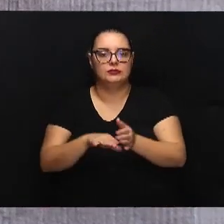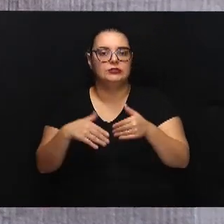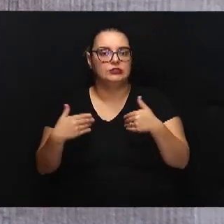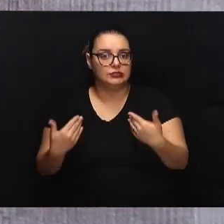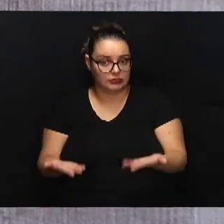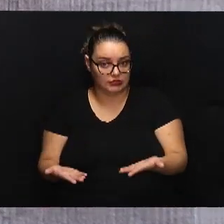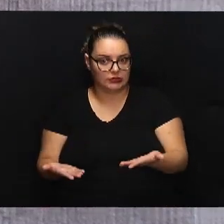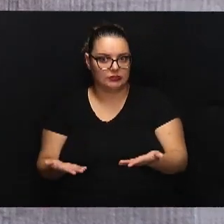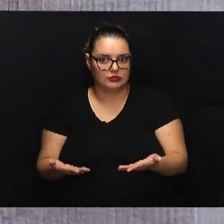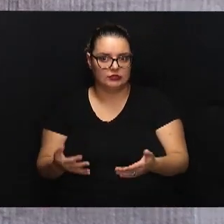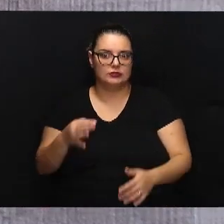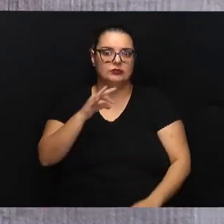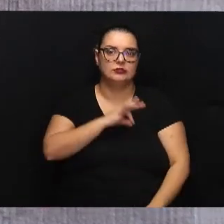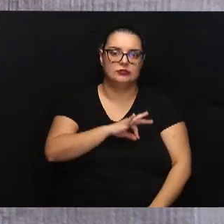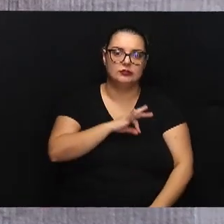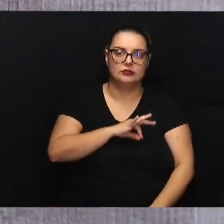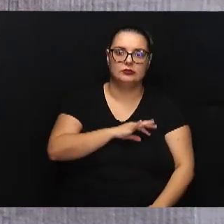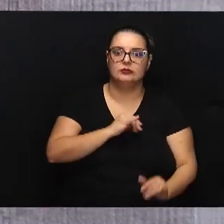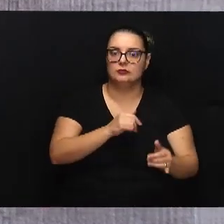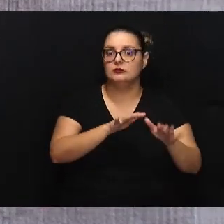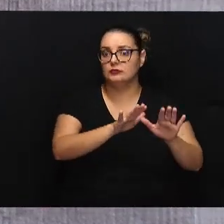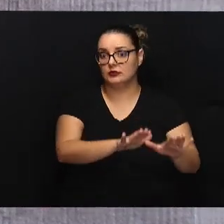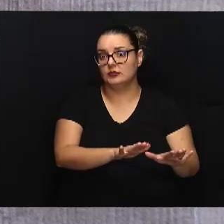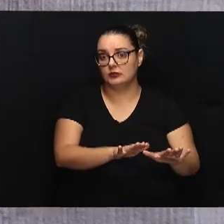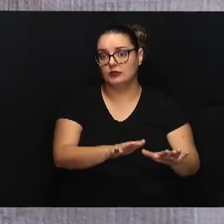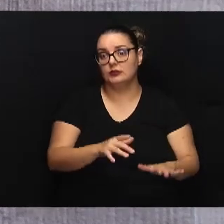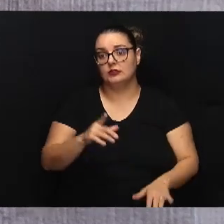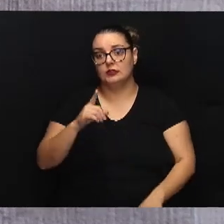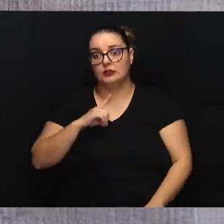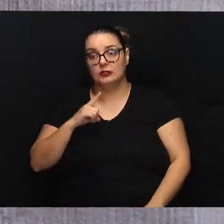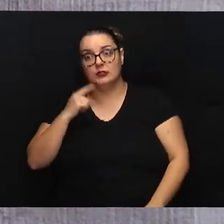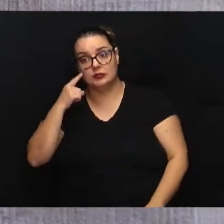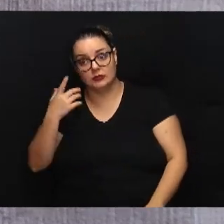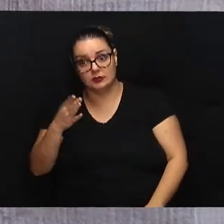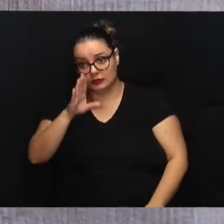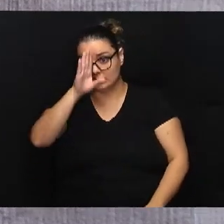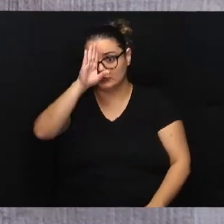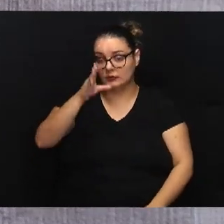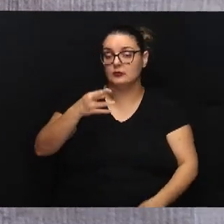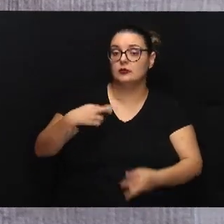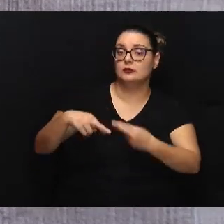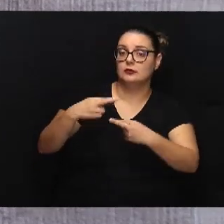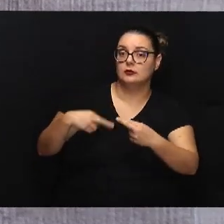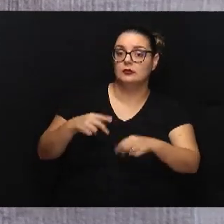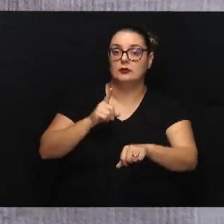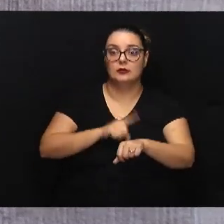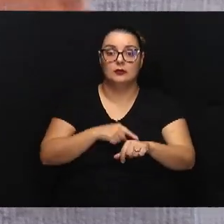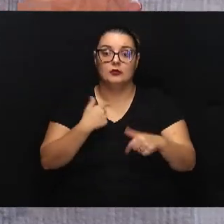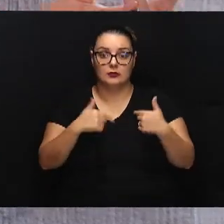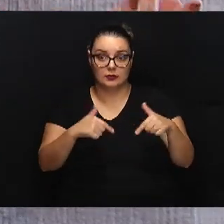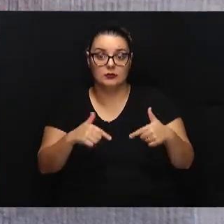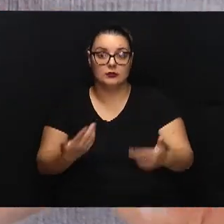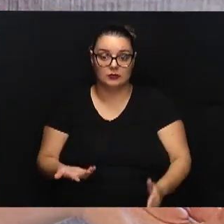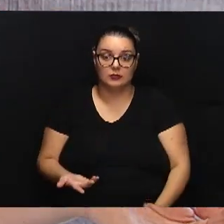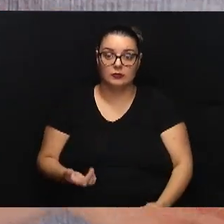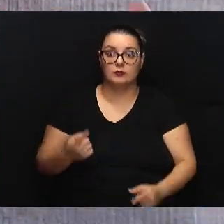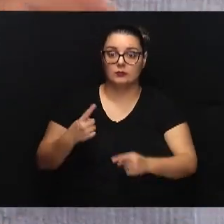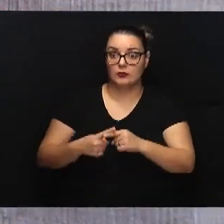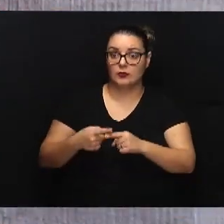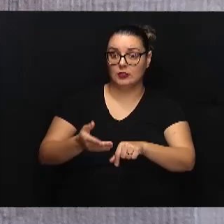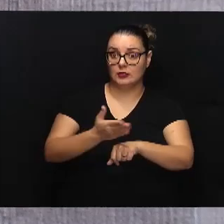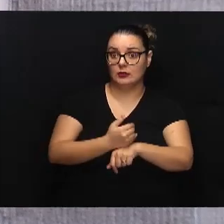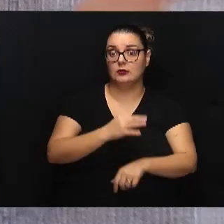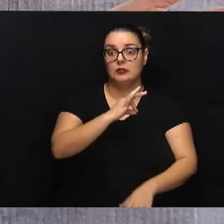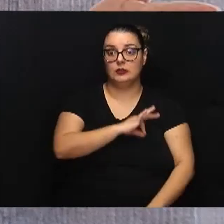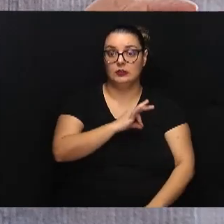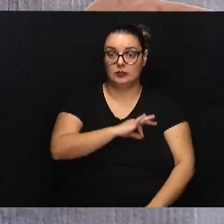salário que eu deixei, né, tendo em vista principalmente a questão de horas trabalhadas, né, porque antes, para ter esse salário,